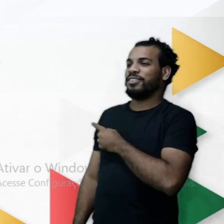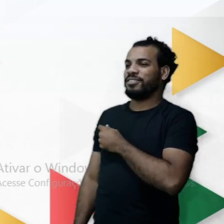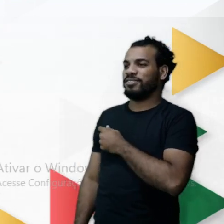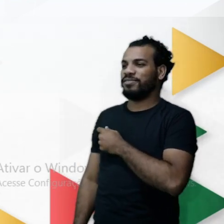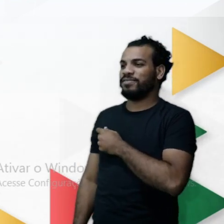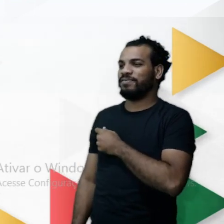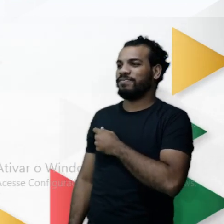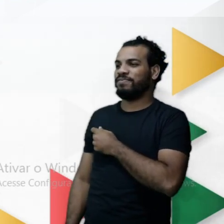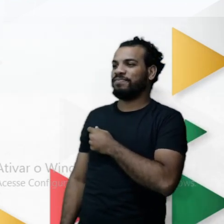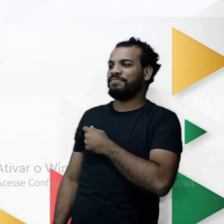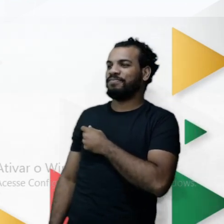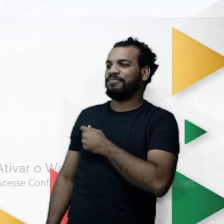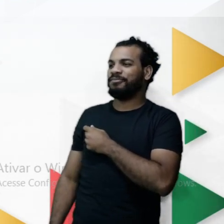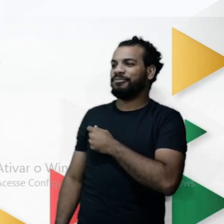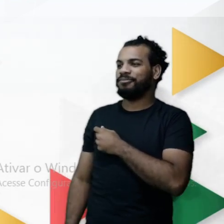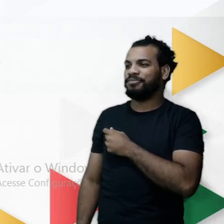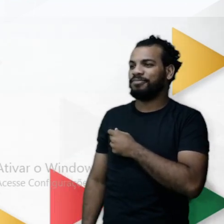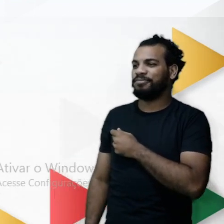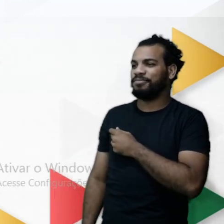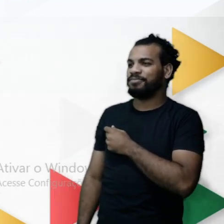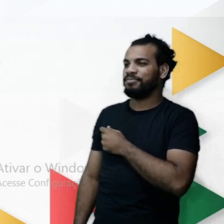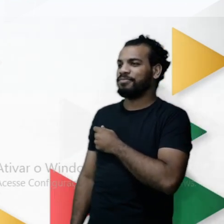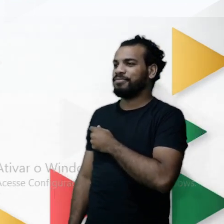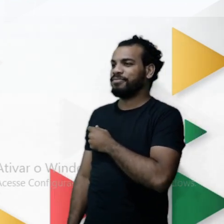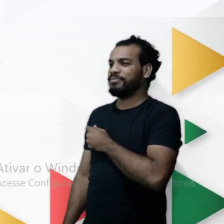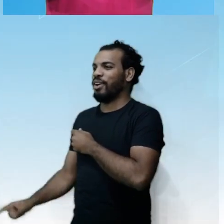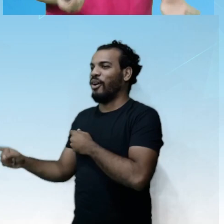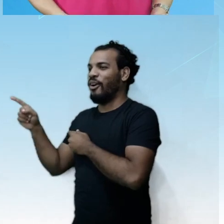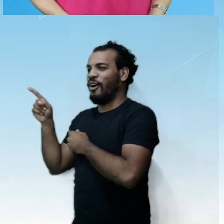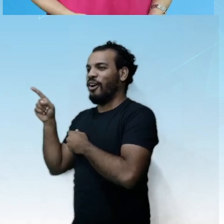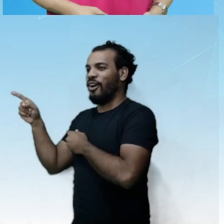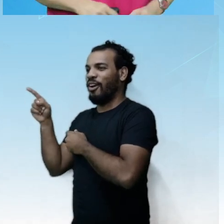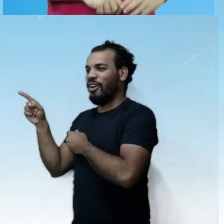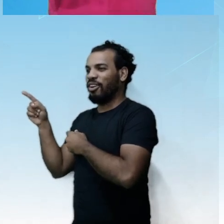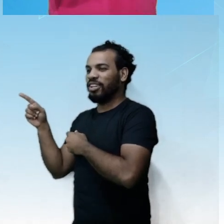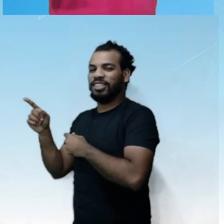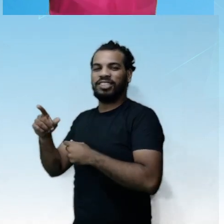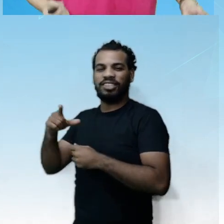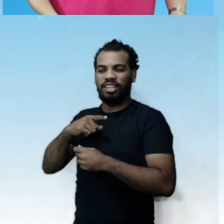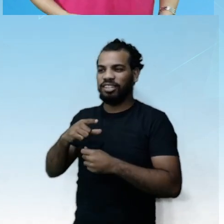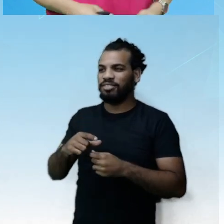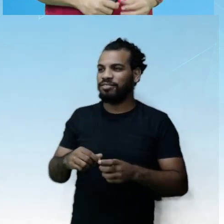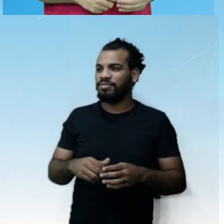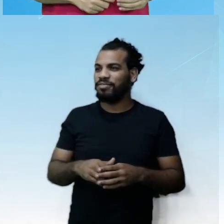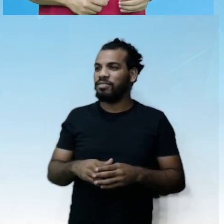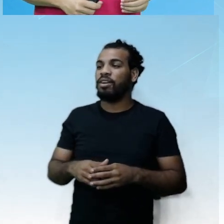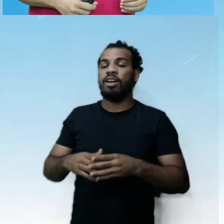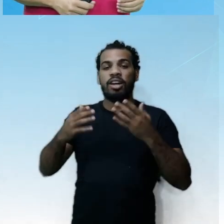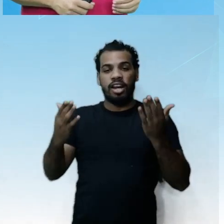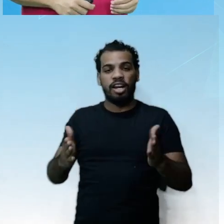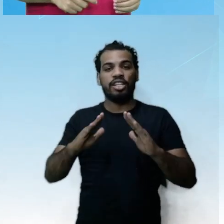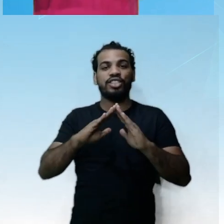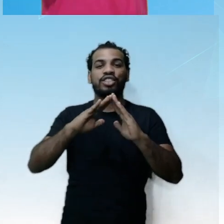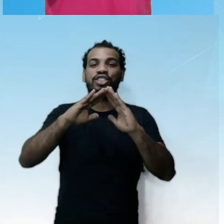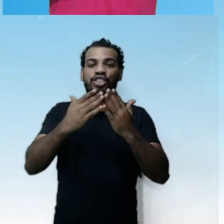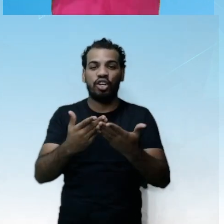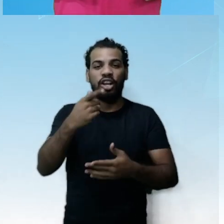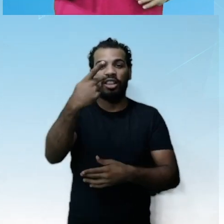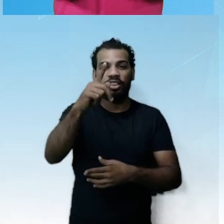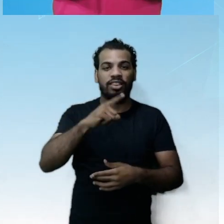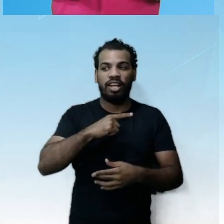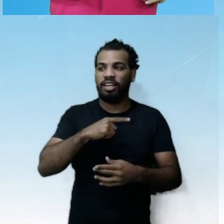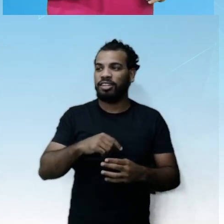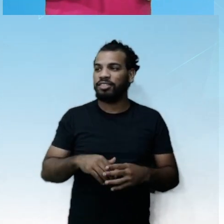aqui. Veja só aqui no caso, didático, né? Isso que está circulando nas escolas. Então é